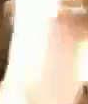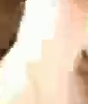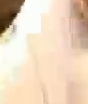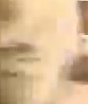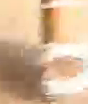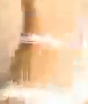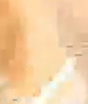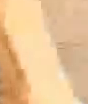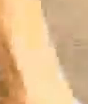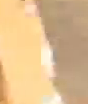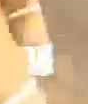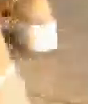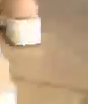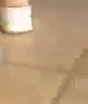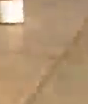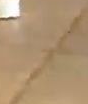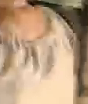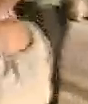minou